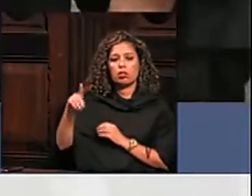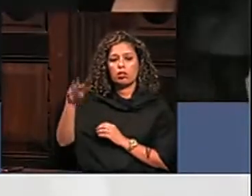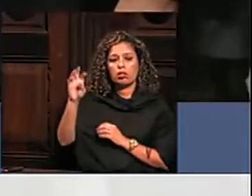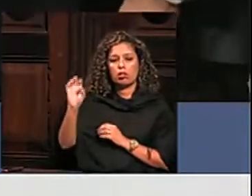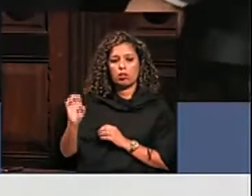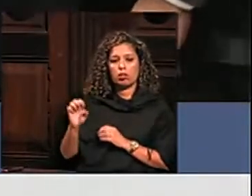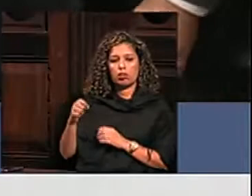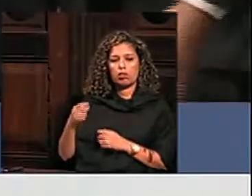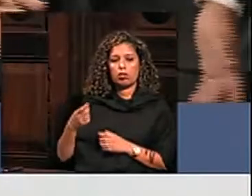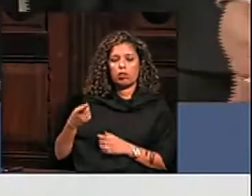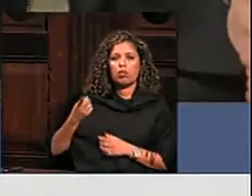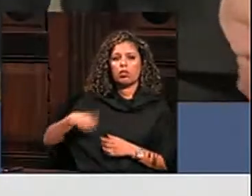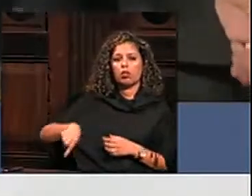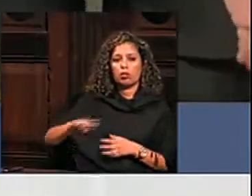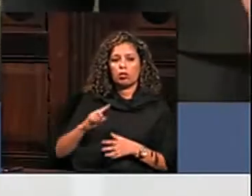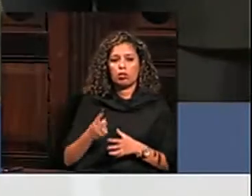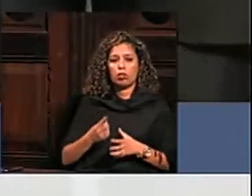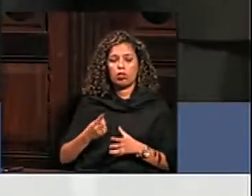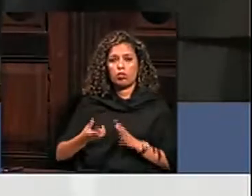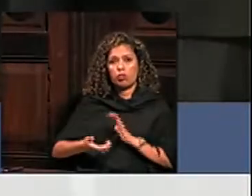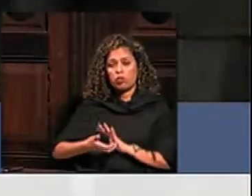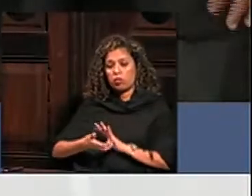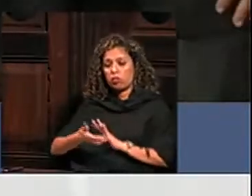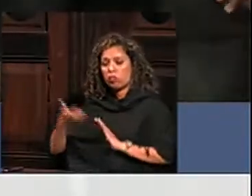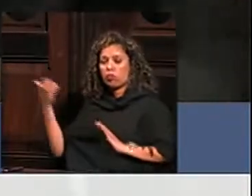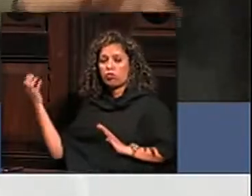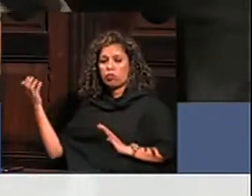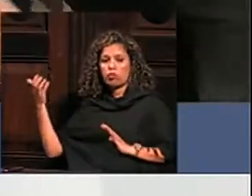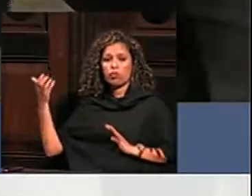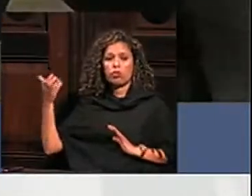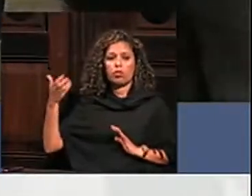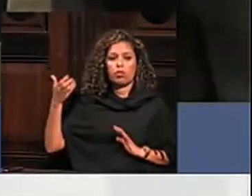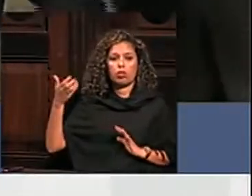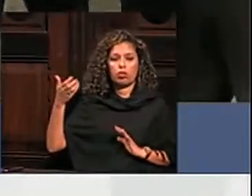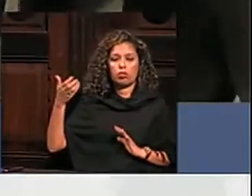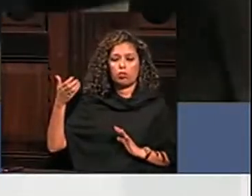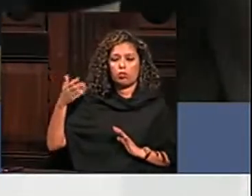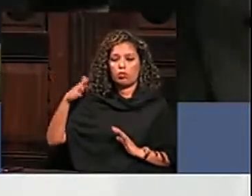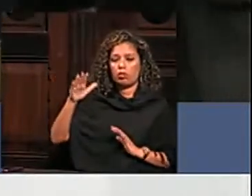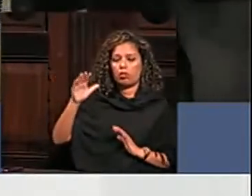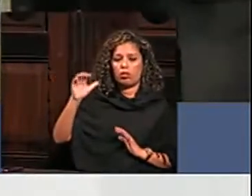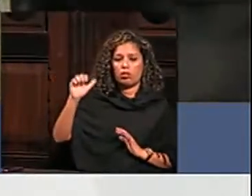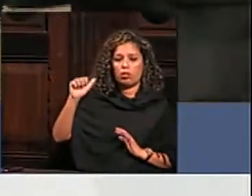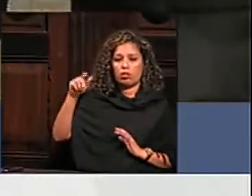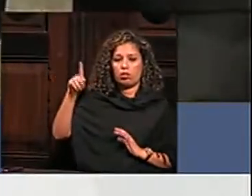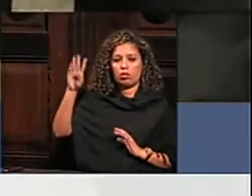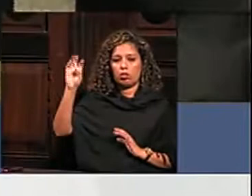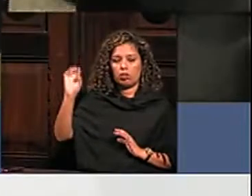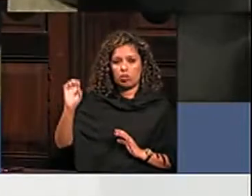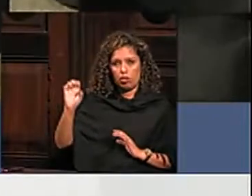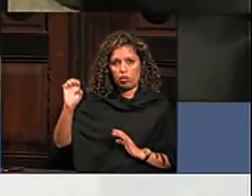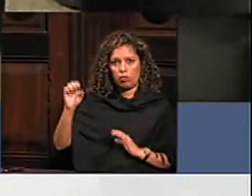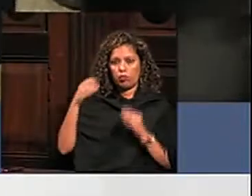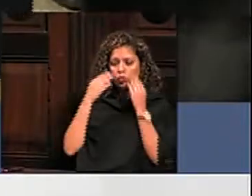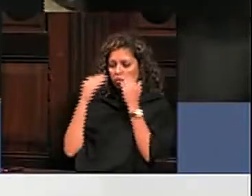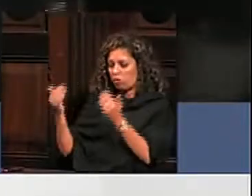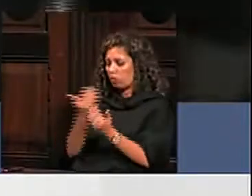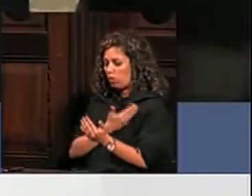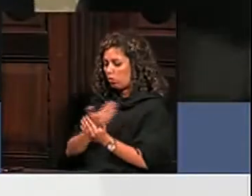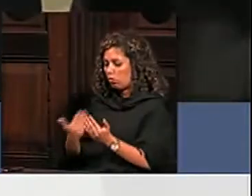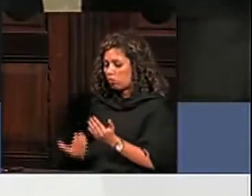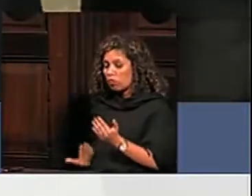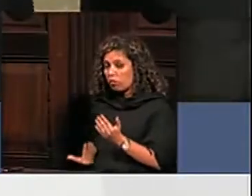presidente, a gente tira a SEDAI, autoriza o governo a tirar a SEDAI